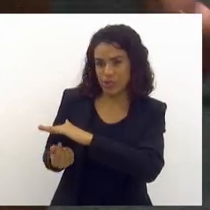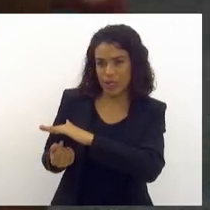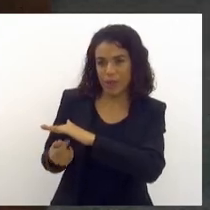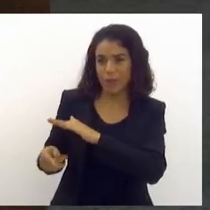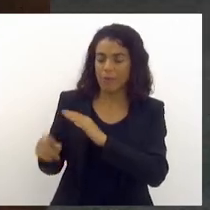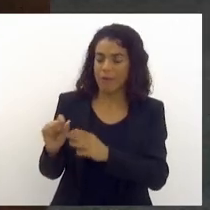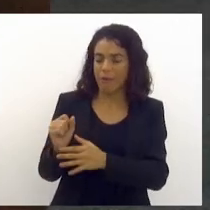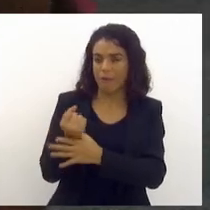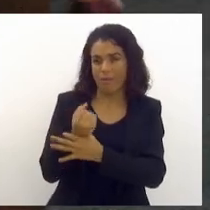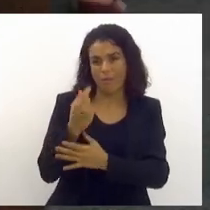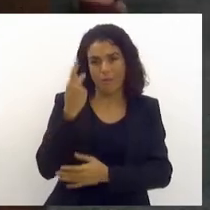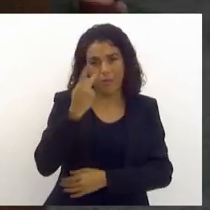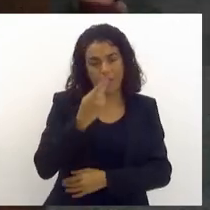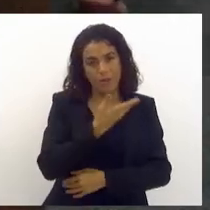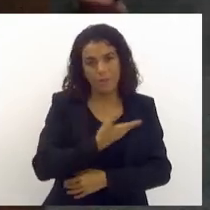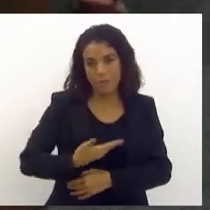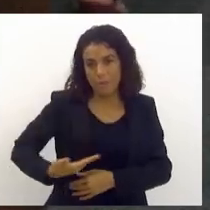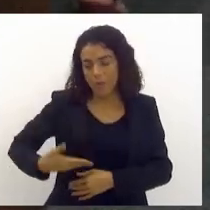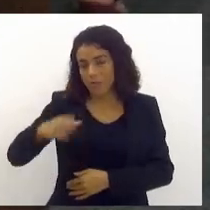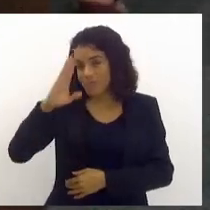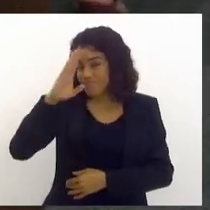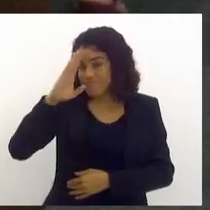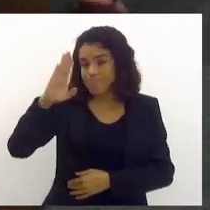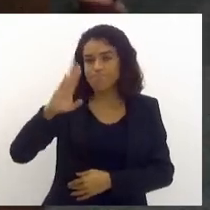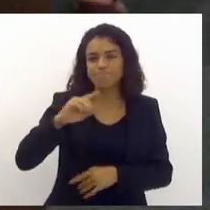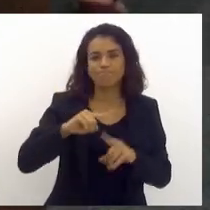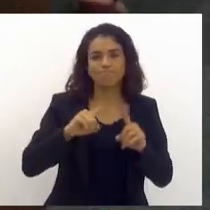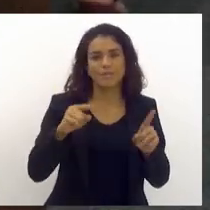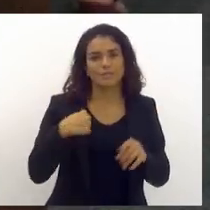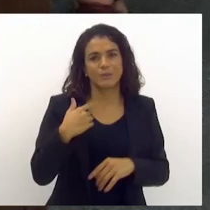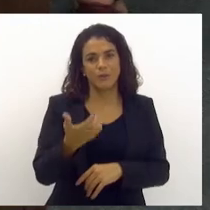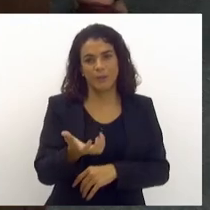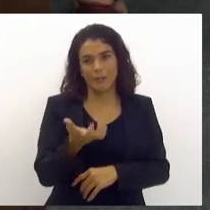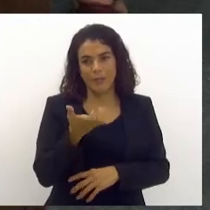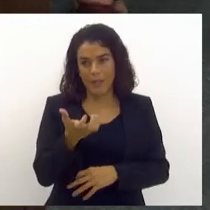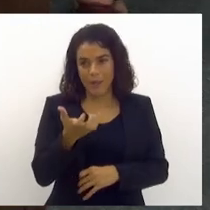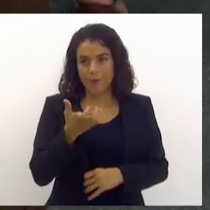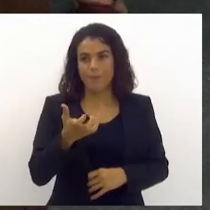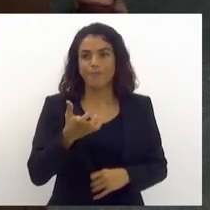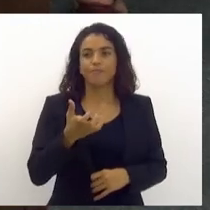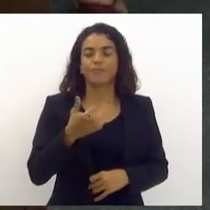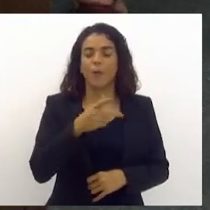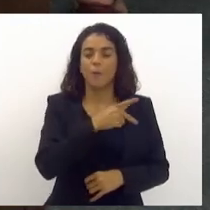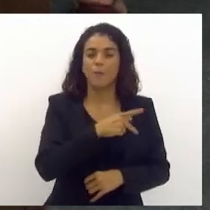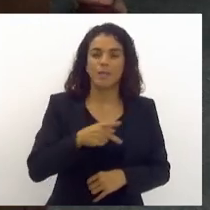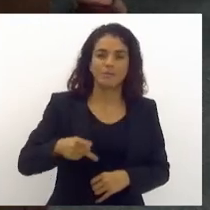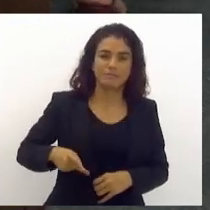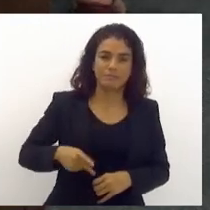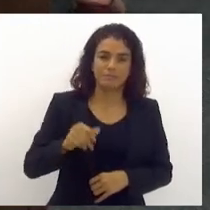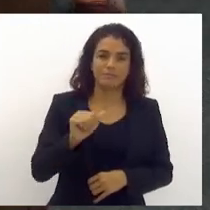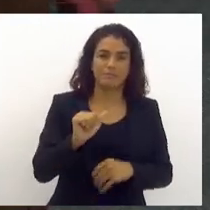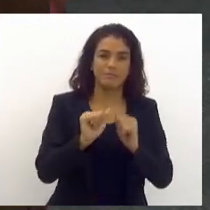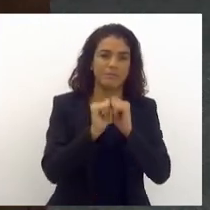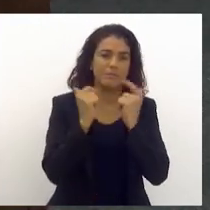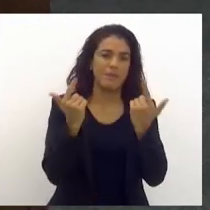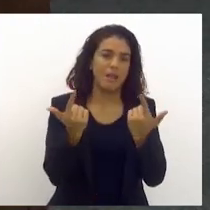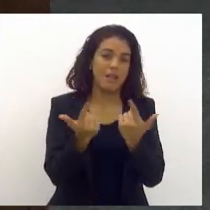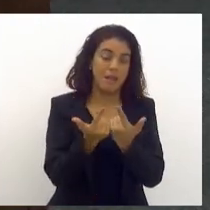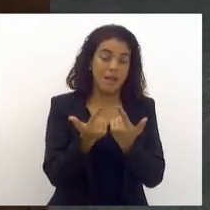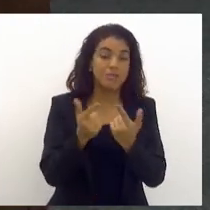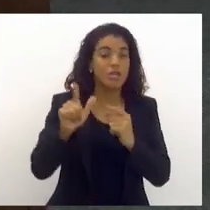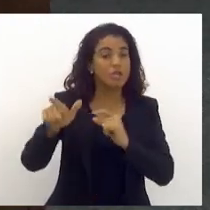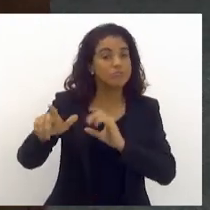públicas fundamentais. Mas eu quero aqui fazer menção ao presidente da Alerge, porque ele